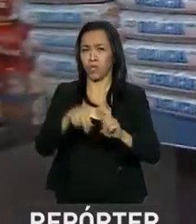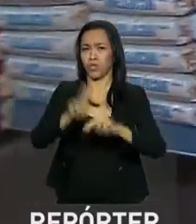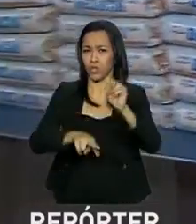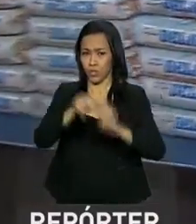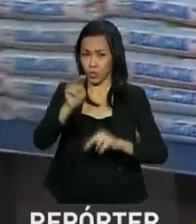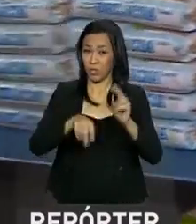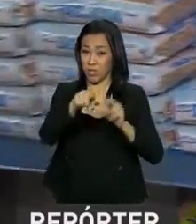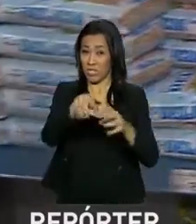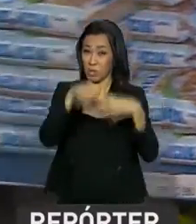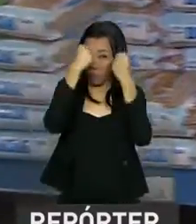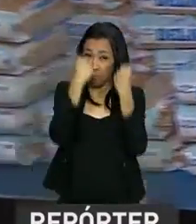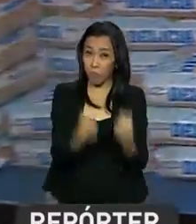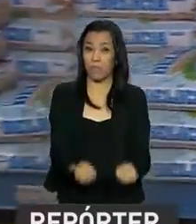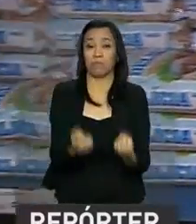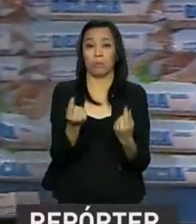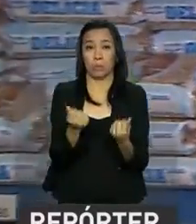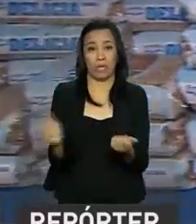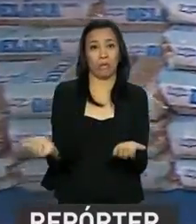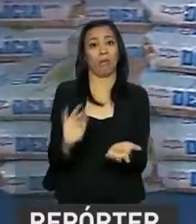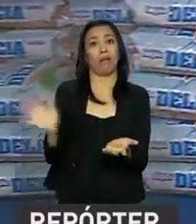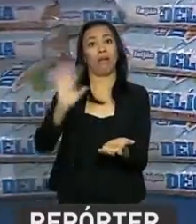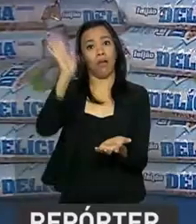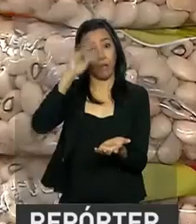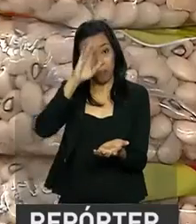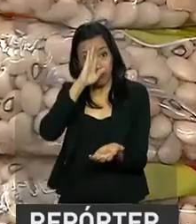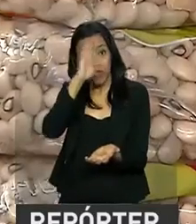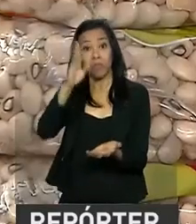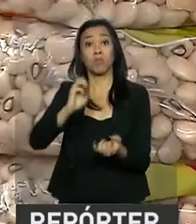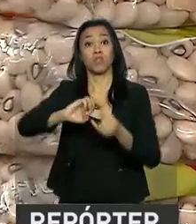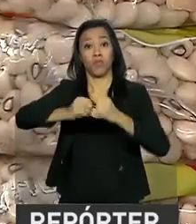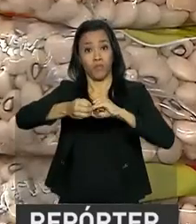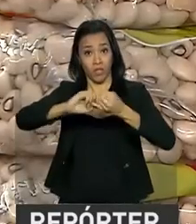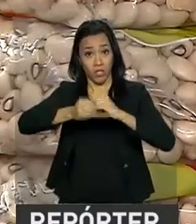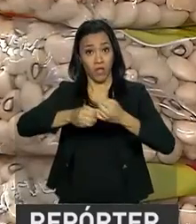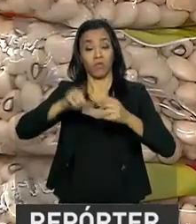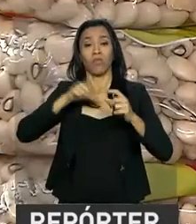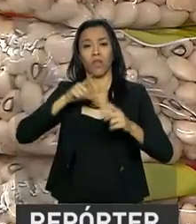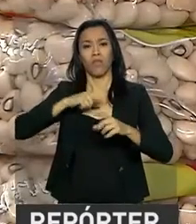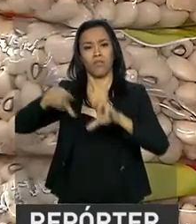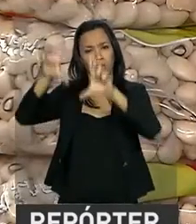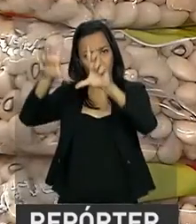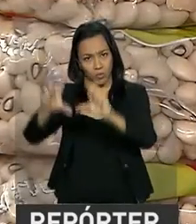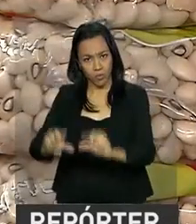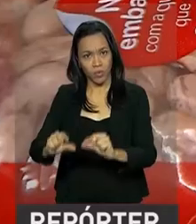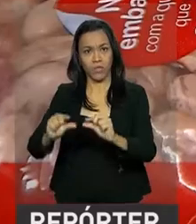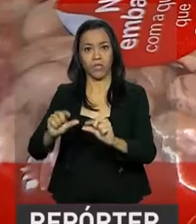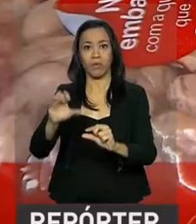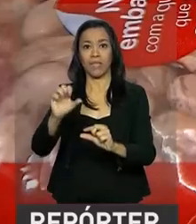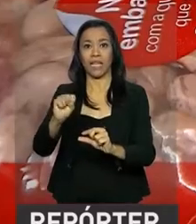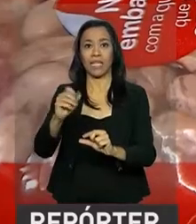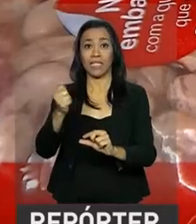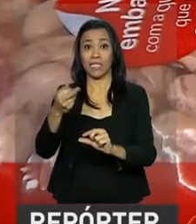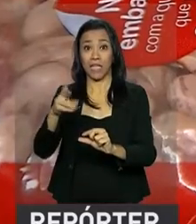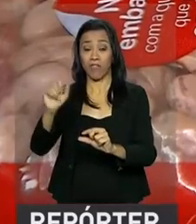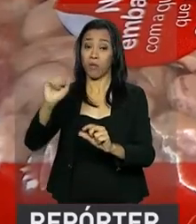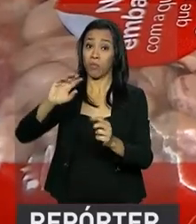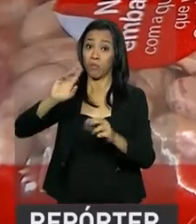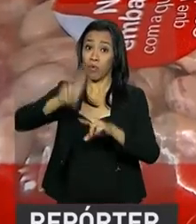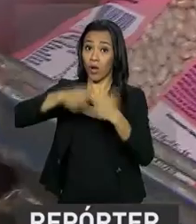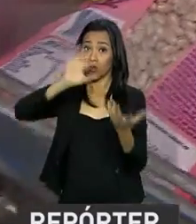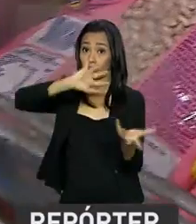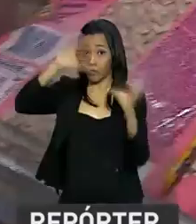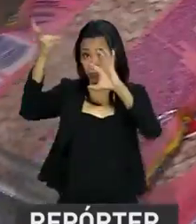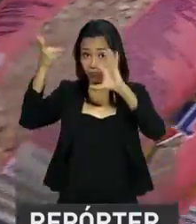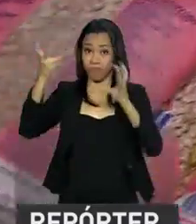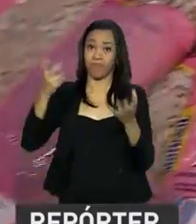mais pesou no bolso do consumidor principalmente o feijão houve queda na safra do grão devido a problemas climáticos e para